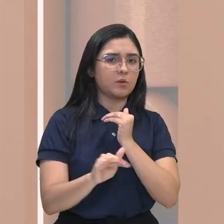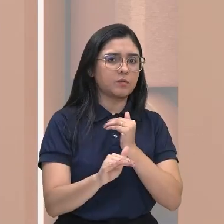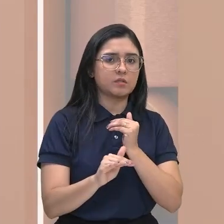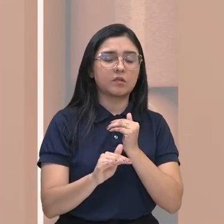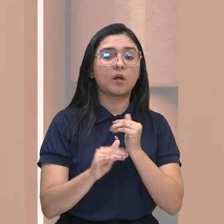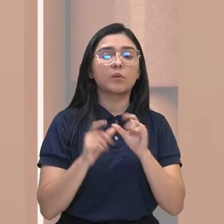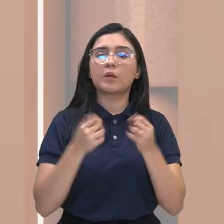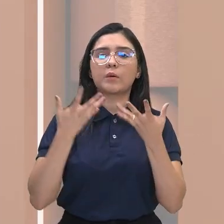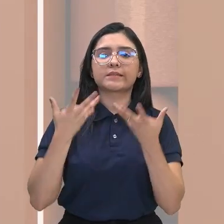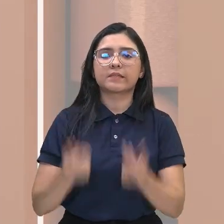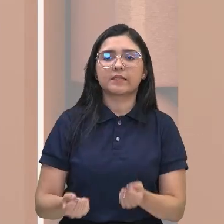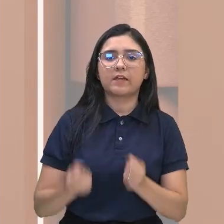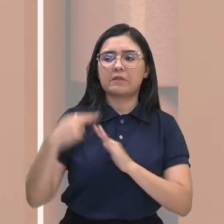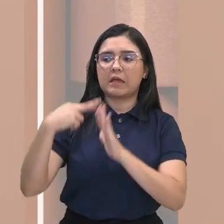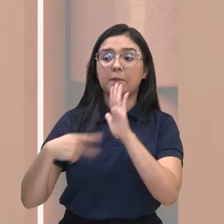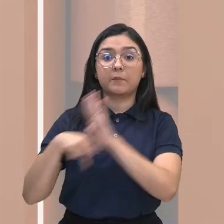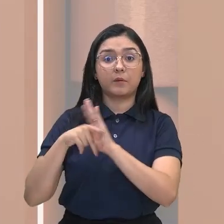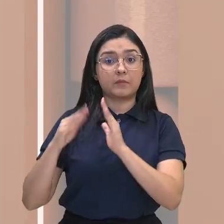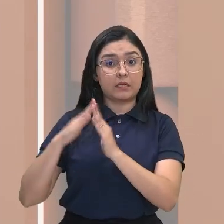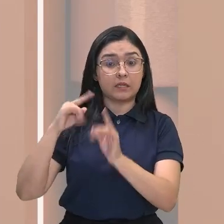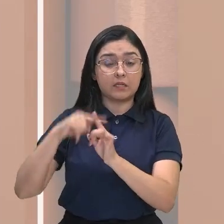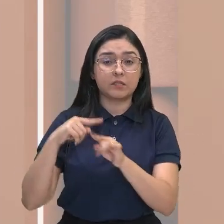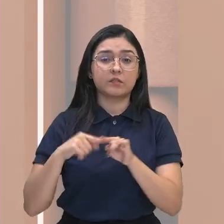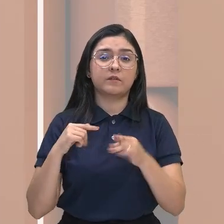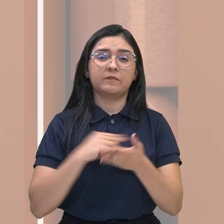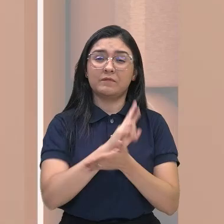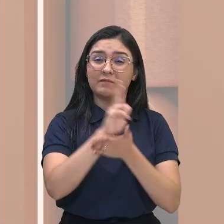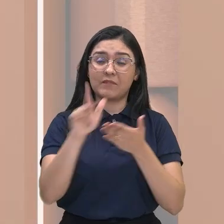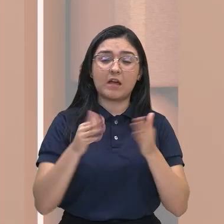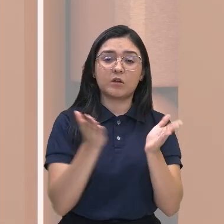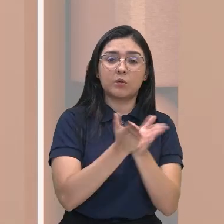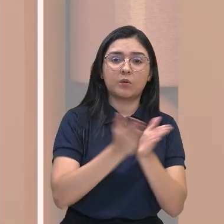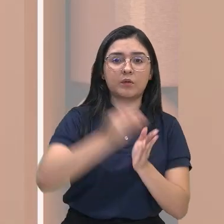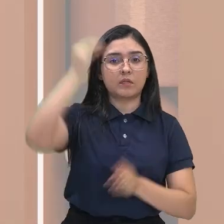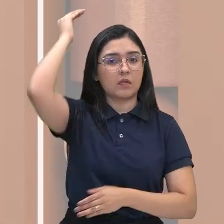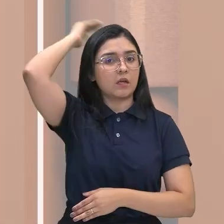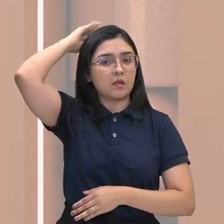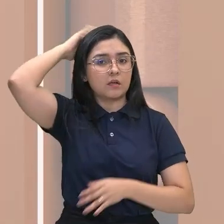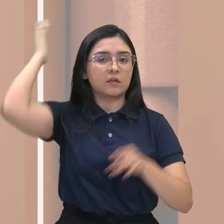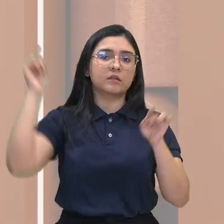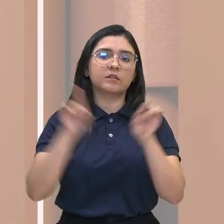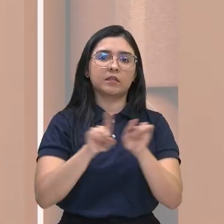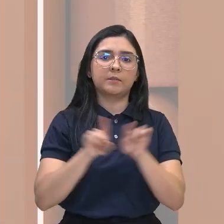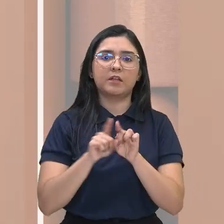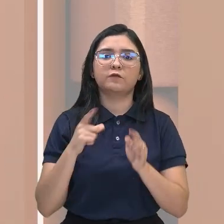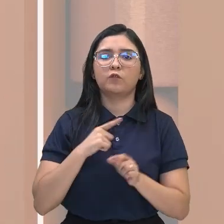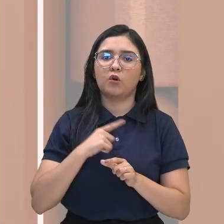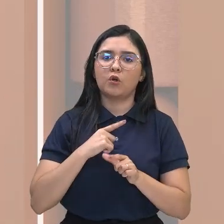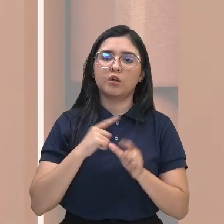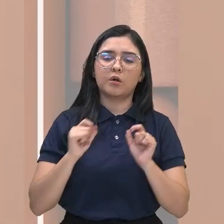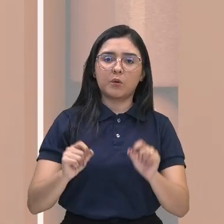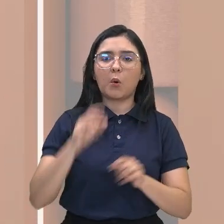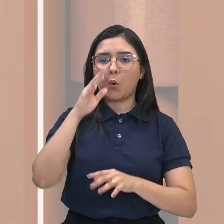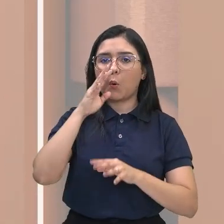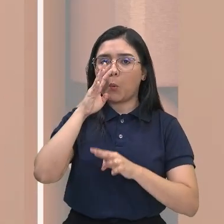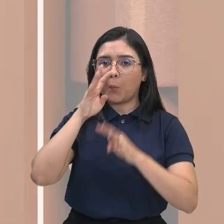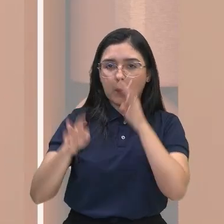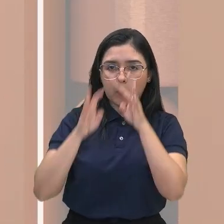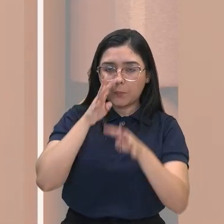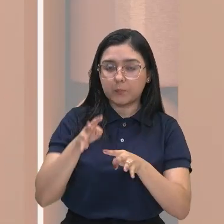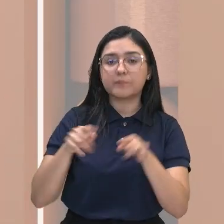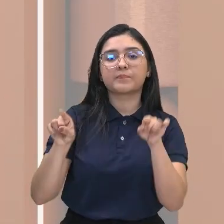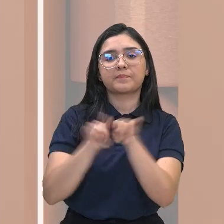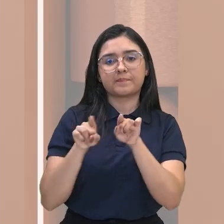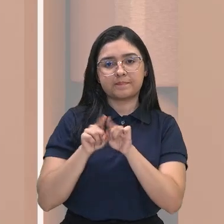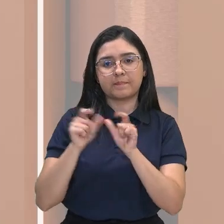da igreja, muitos protestantes, muitos judeus levaram à fogueira, acusados ali de irem de